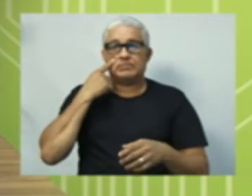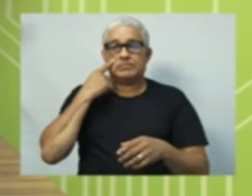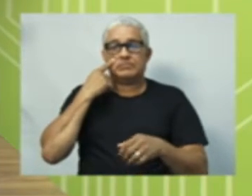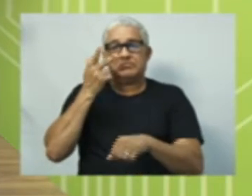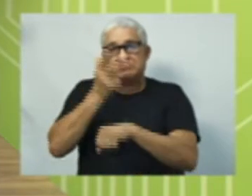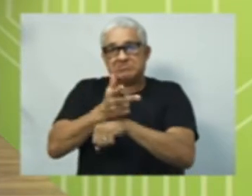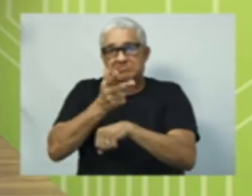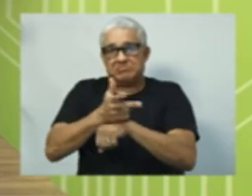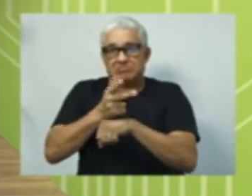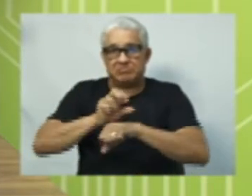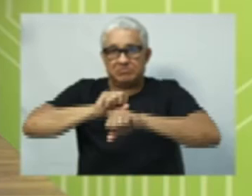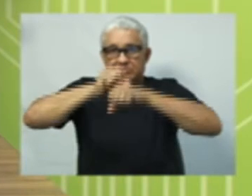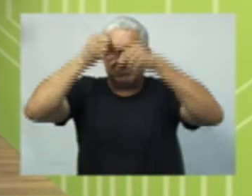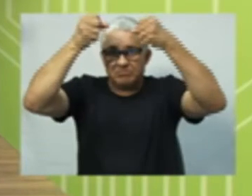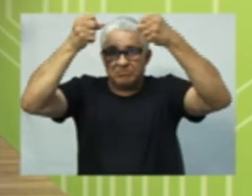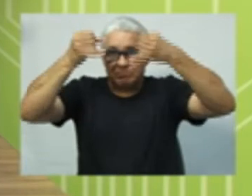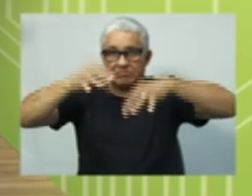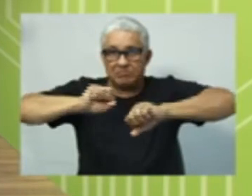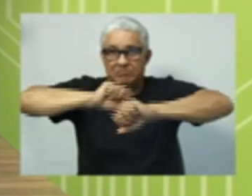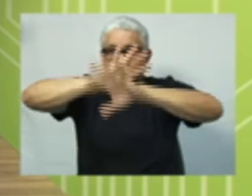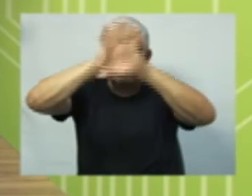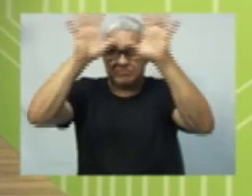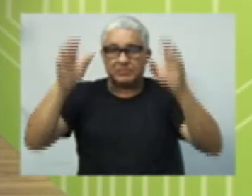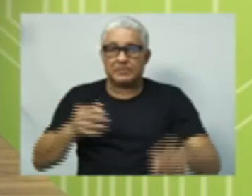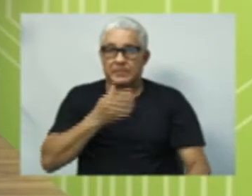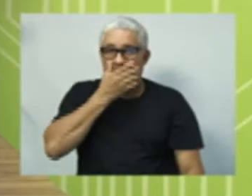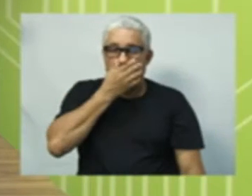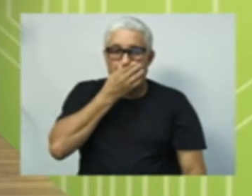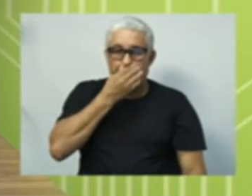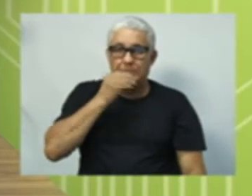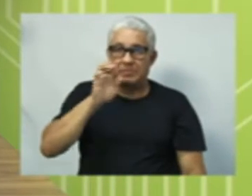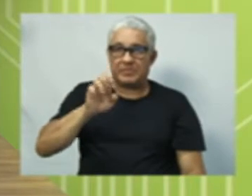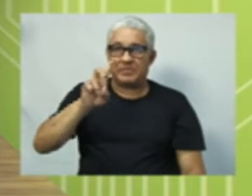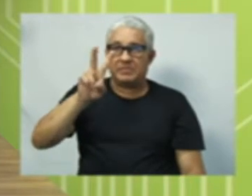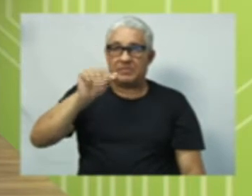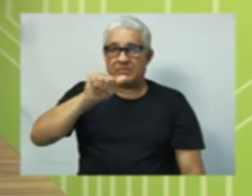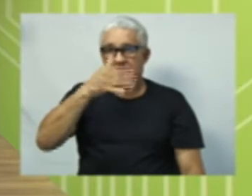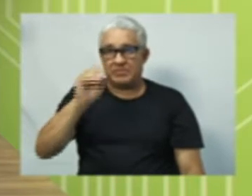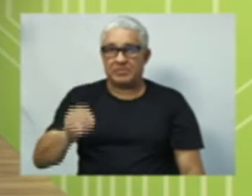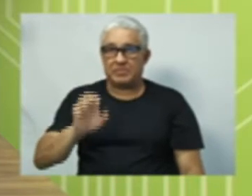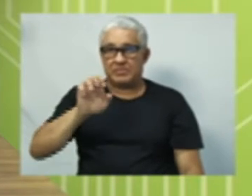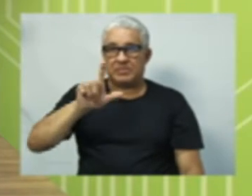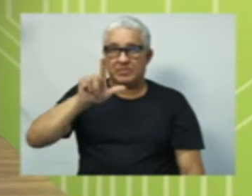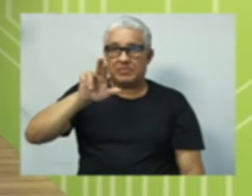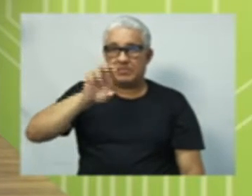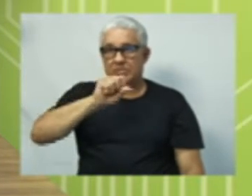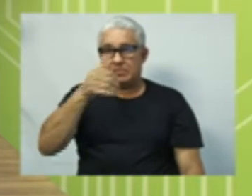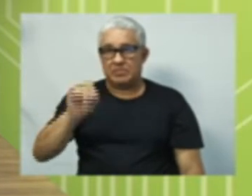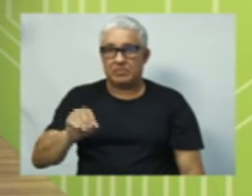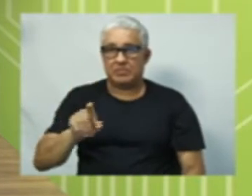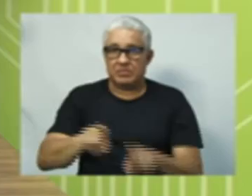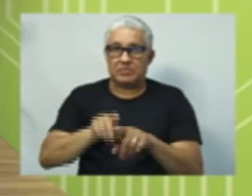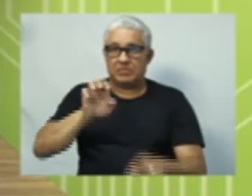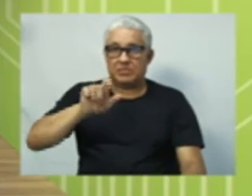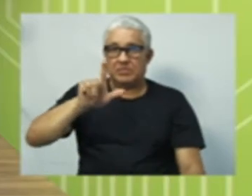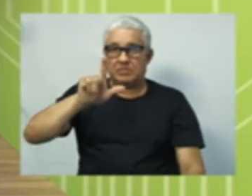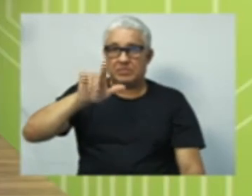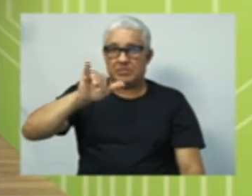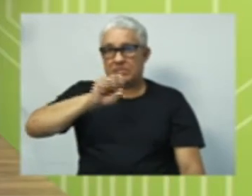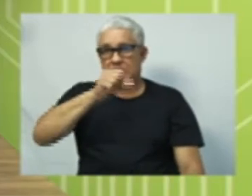esclarecer um pouquinho mais sobre isso? Vamos assistir nossa externa aqui sobre evasão, elusão e elisão fiscal.